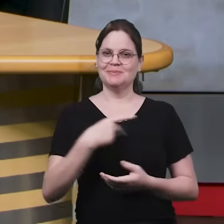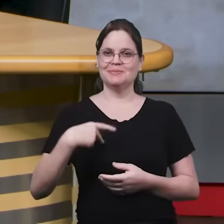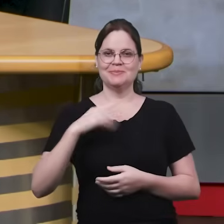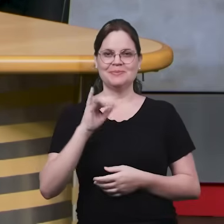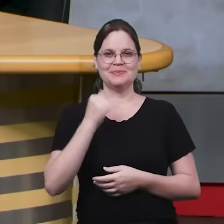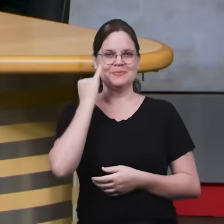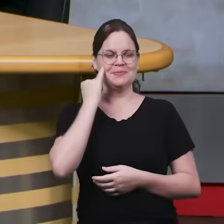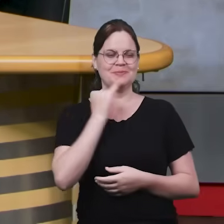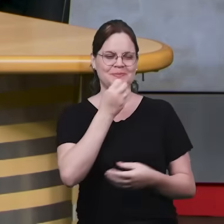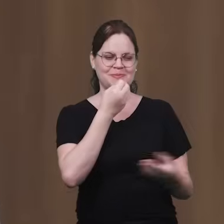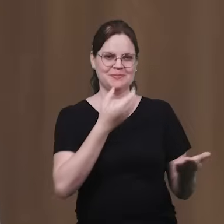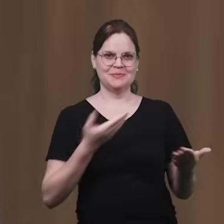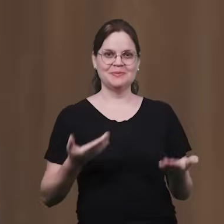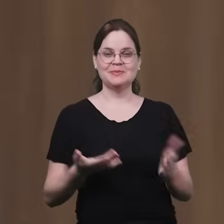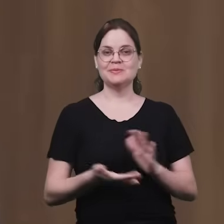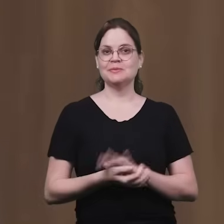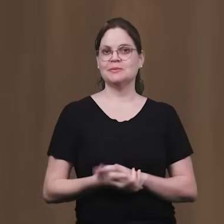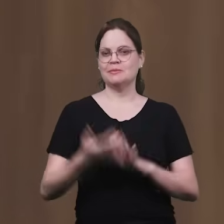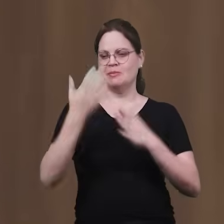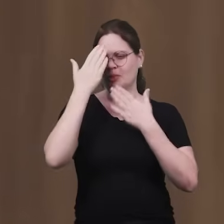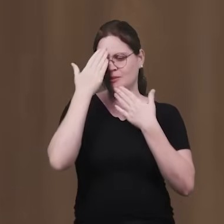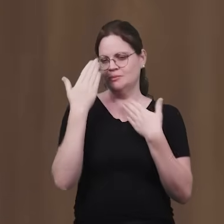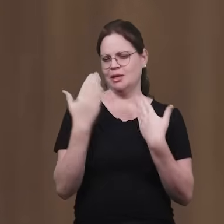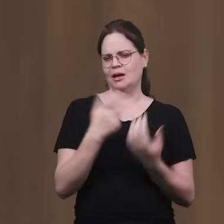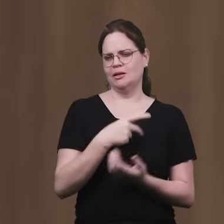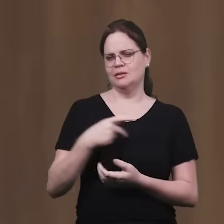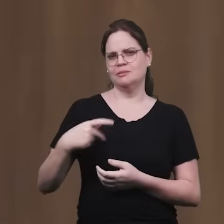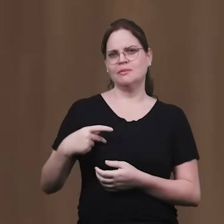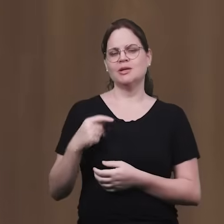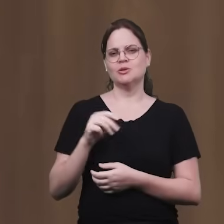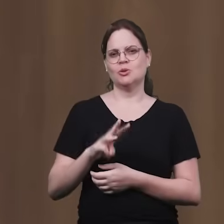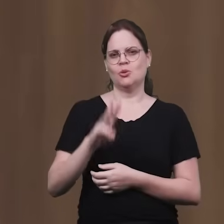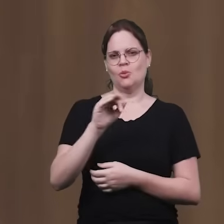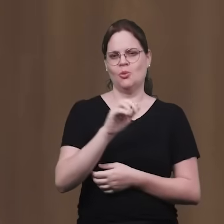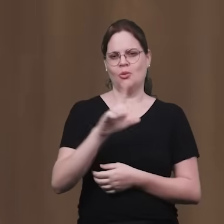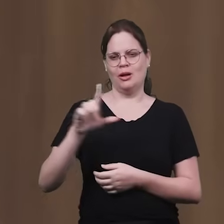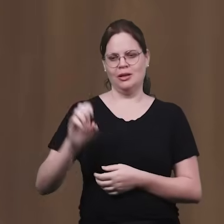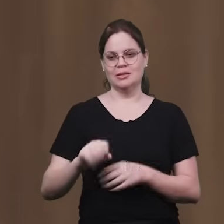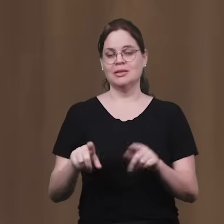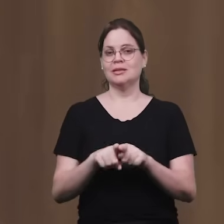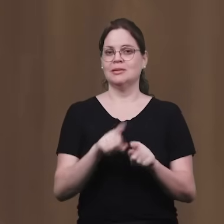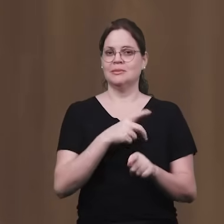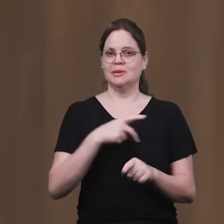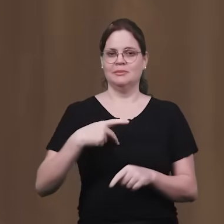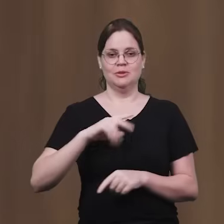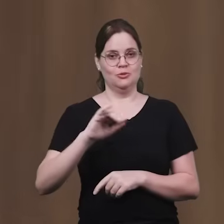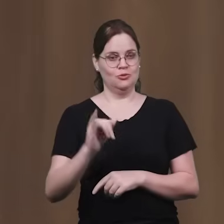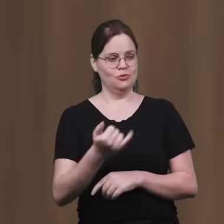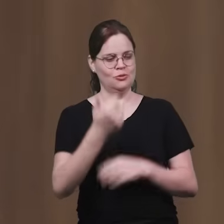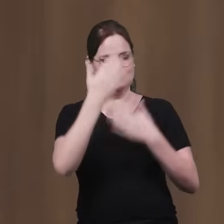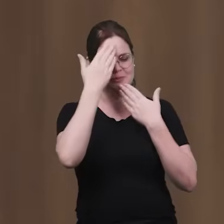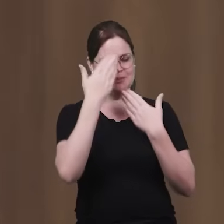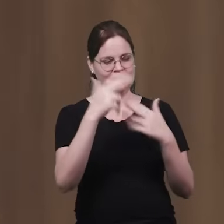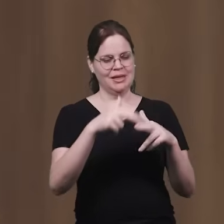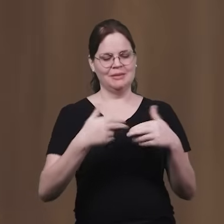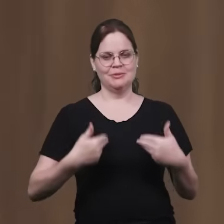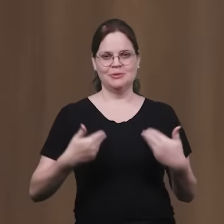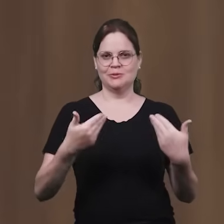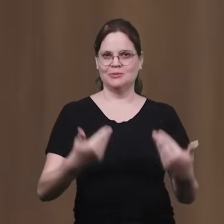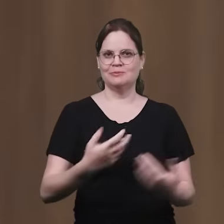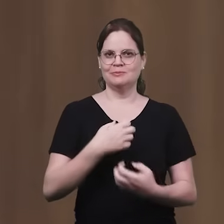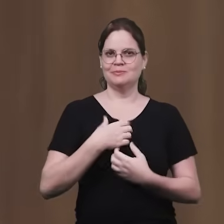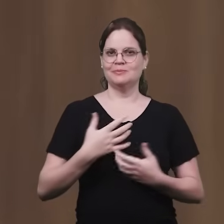Josias, seja bem-vindo. Obrigado, pastor Wallace, pastor João, obrigado pelo convite. Uma alegria estar com vocês